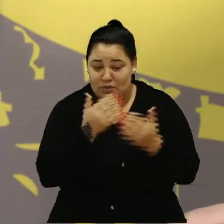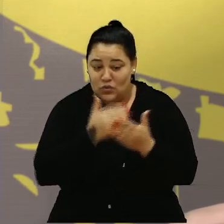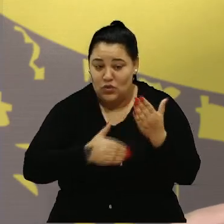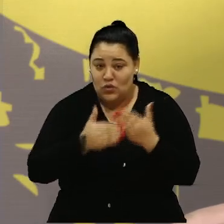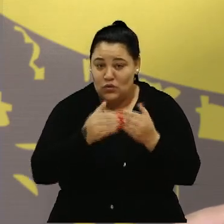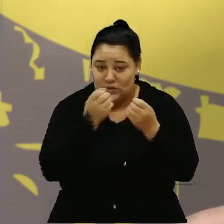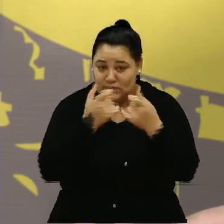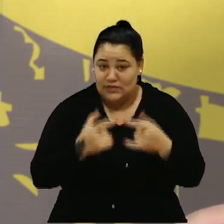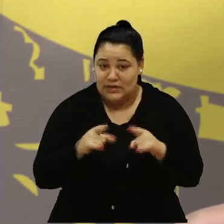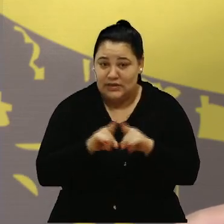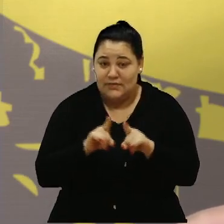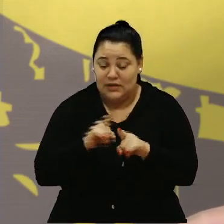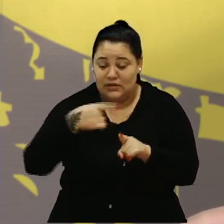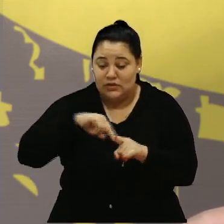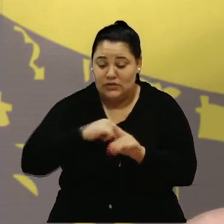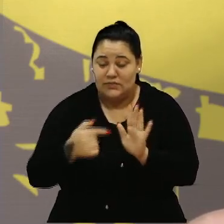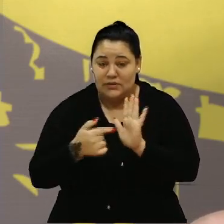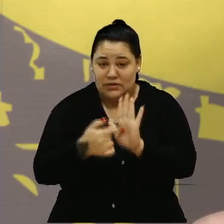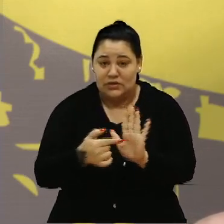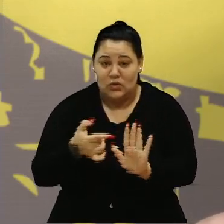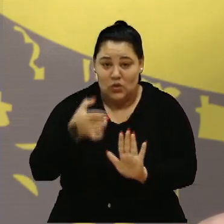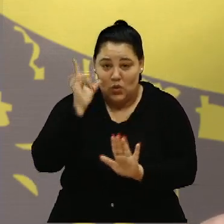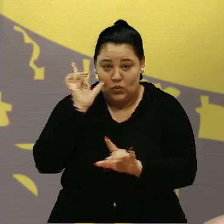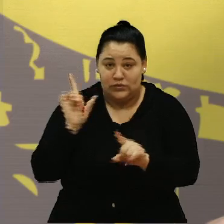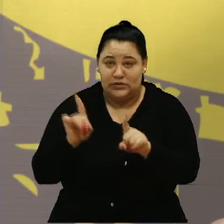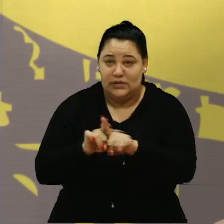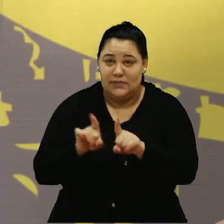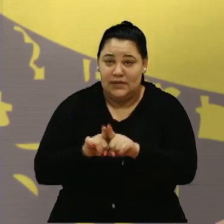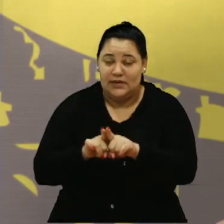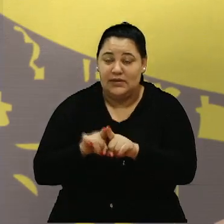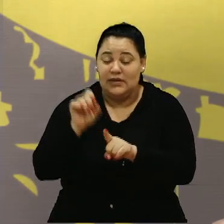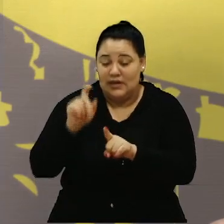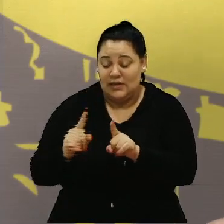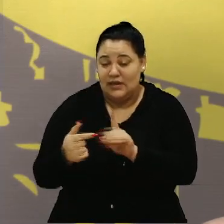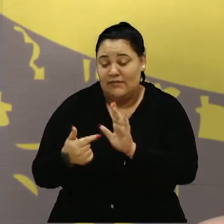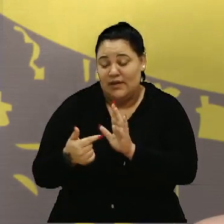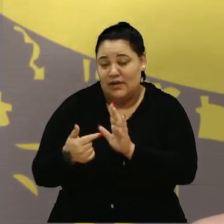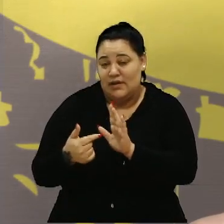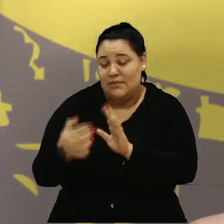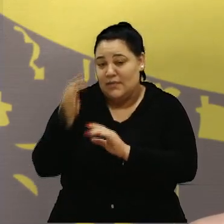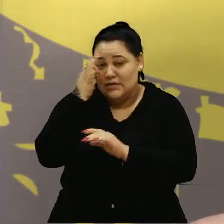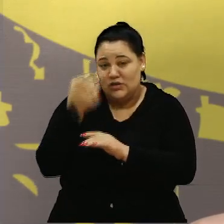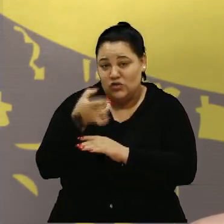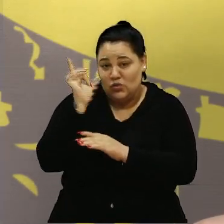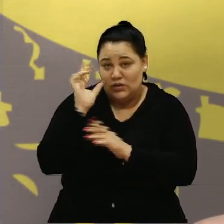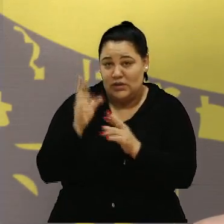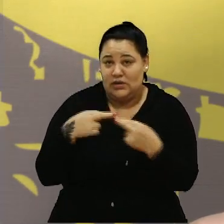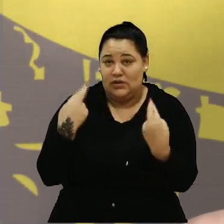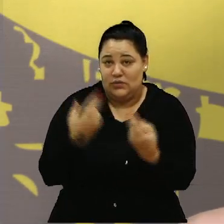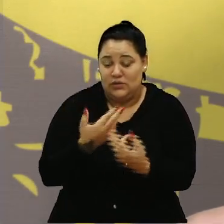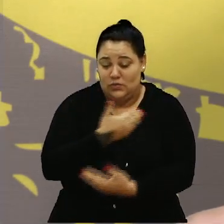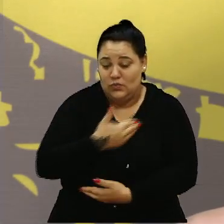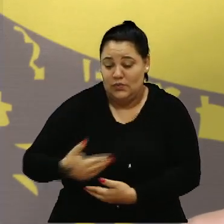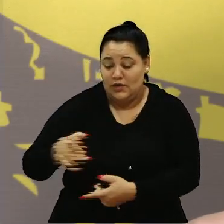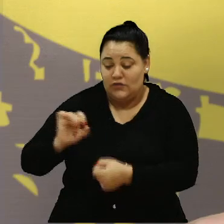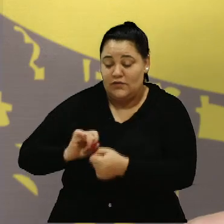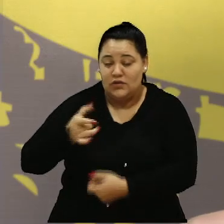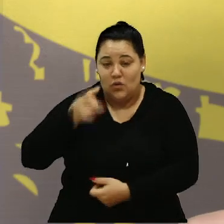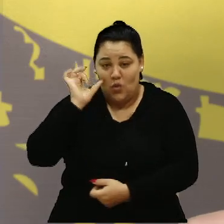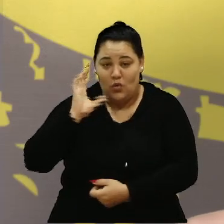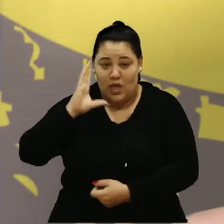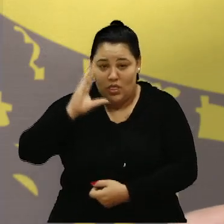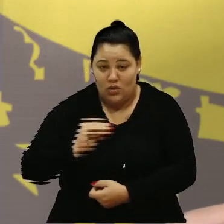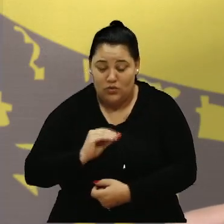trouxe. E aí a gente apresentou ontem para os órgãos que estavam presentes na nossa reunião pública, né, que nós fizemos ontem de noite. Então,